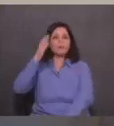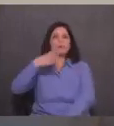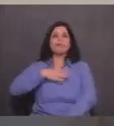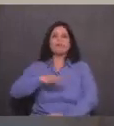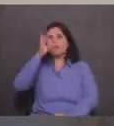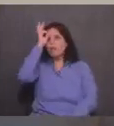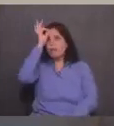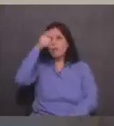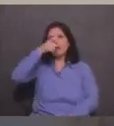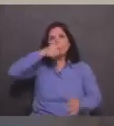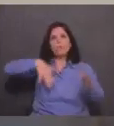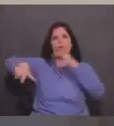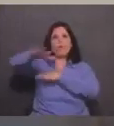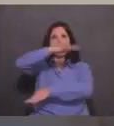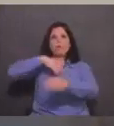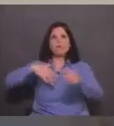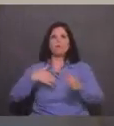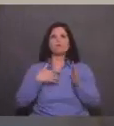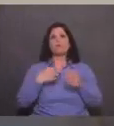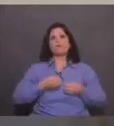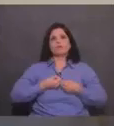do nosso povo, cantemos.